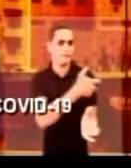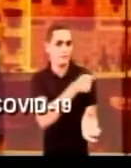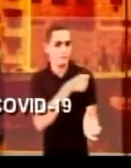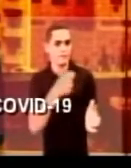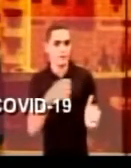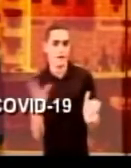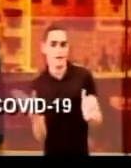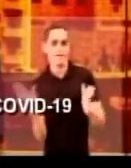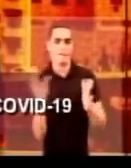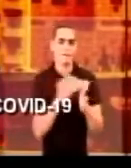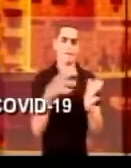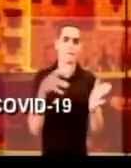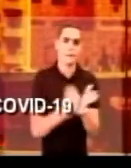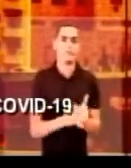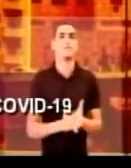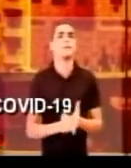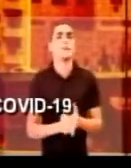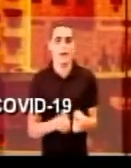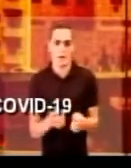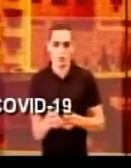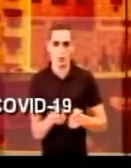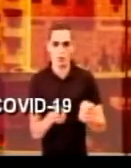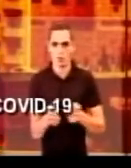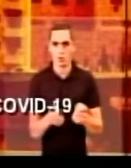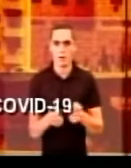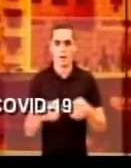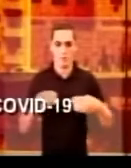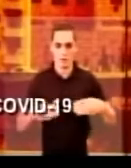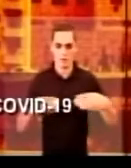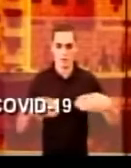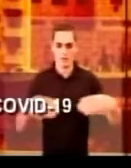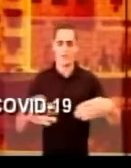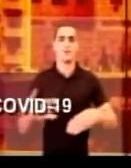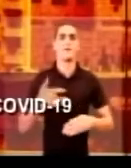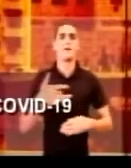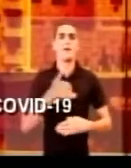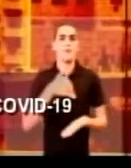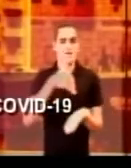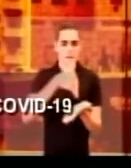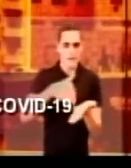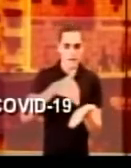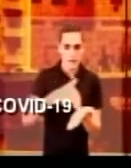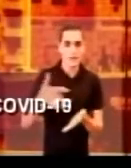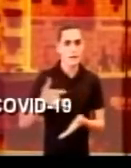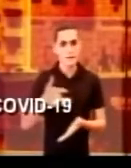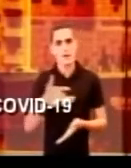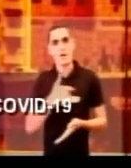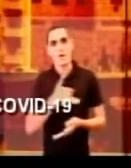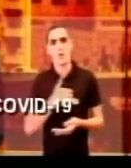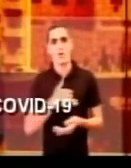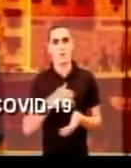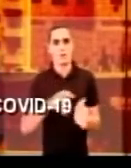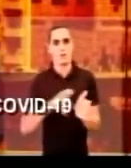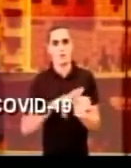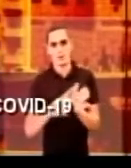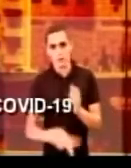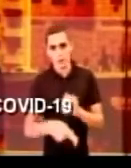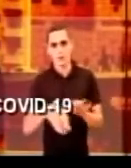controlado pelo Ministério da Saúde e pela Secretaria de Estado. Portanto, é fundamental que todos